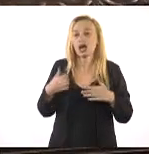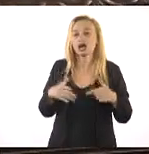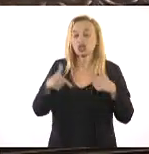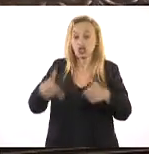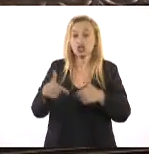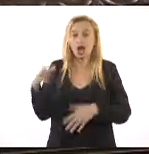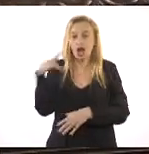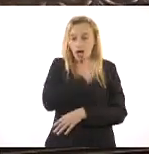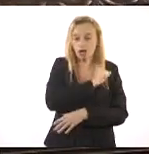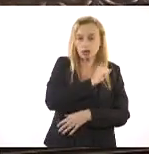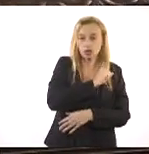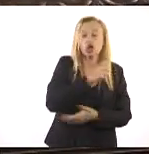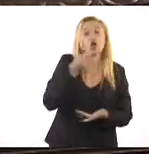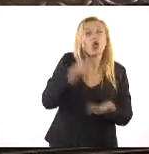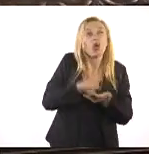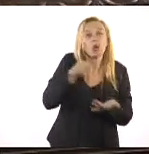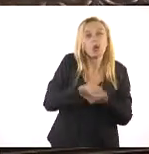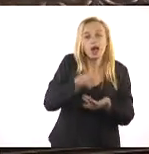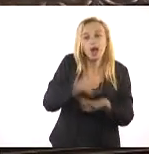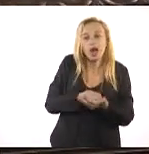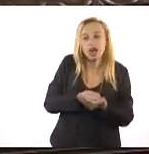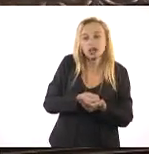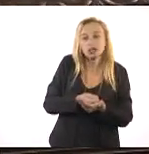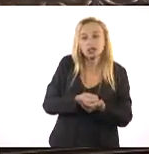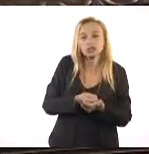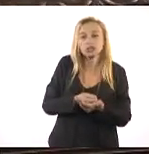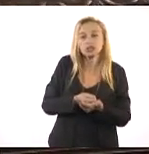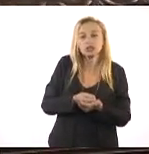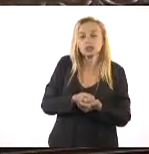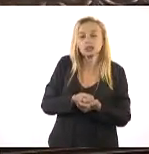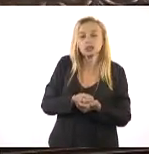cobrar das autoridades